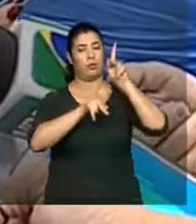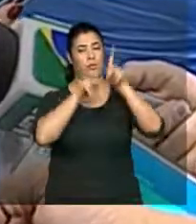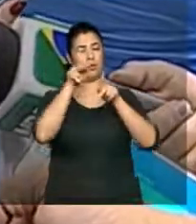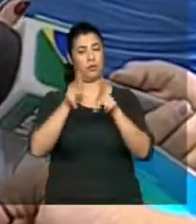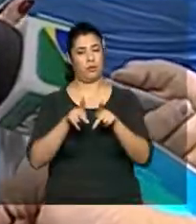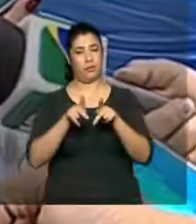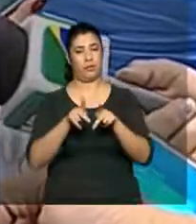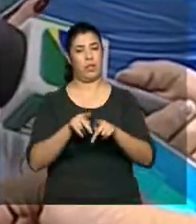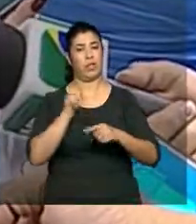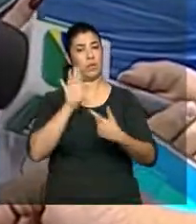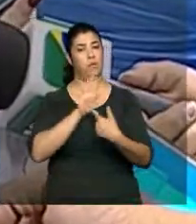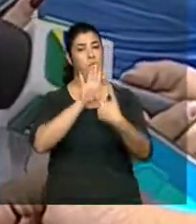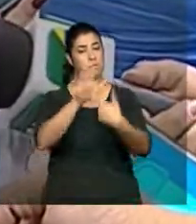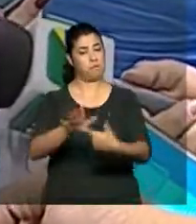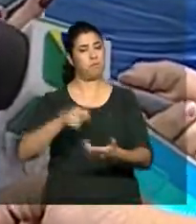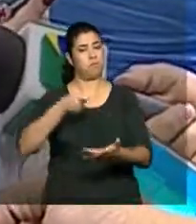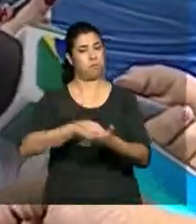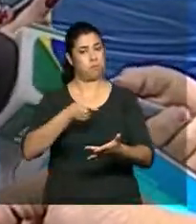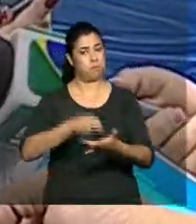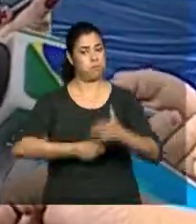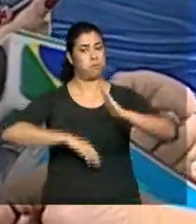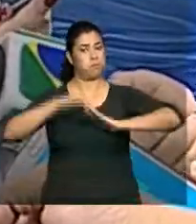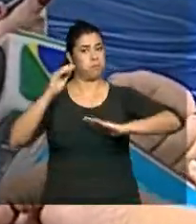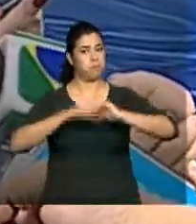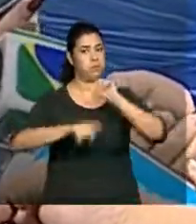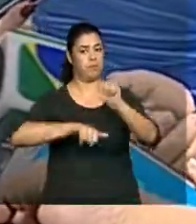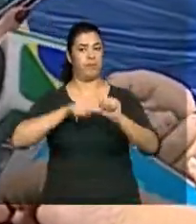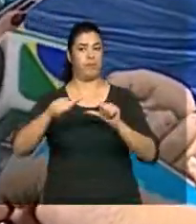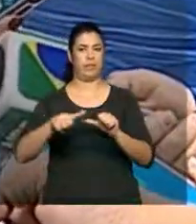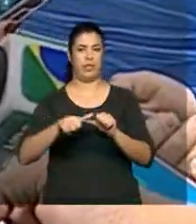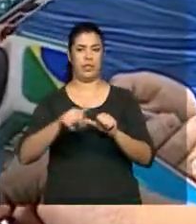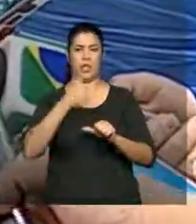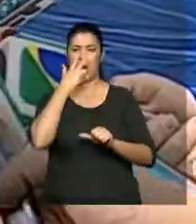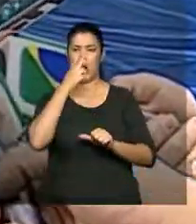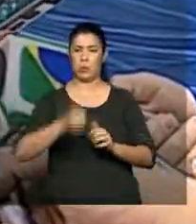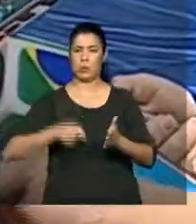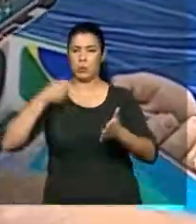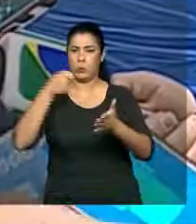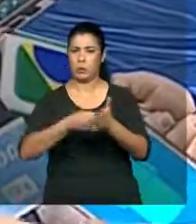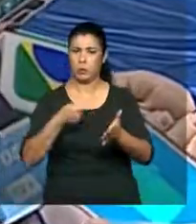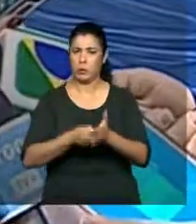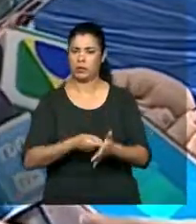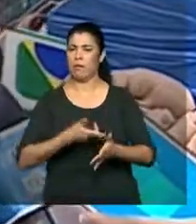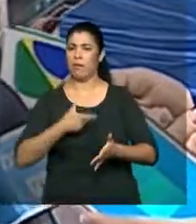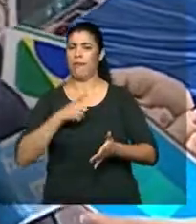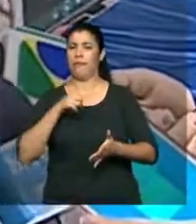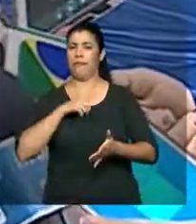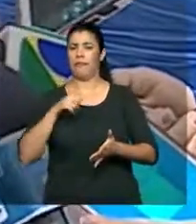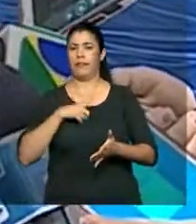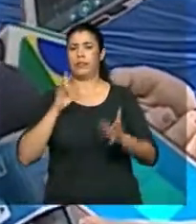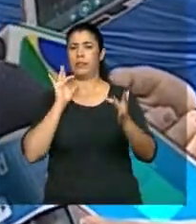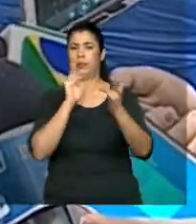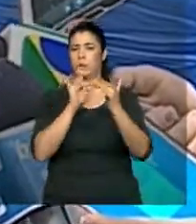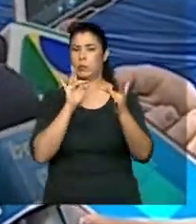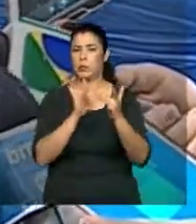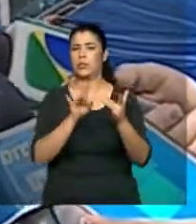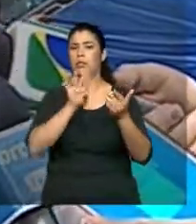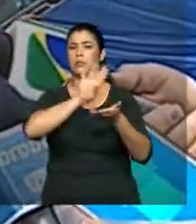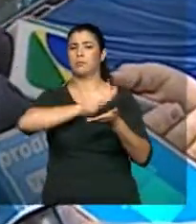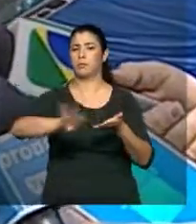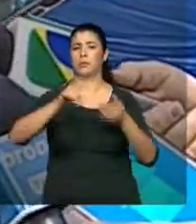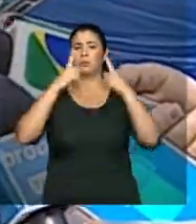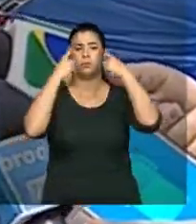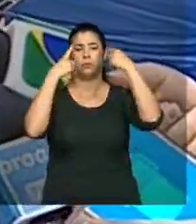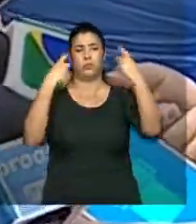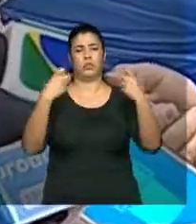isto exige providências. E nós acreditamos que só um enfrentamento geral em relação à violência, feito